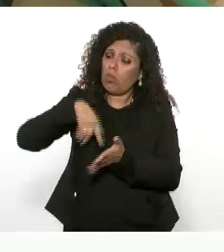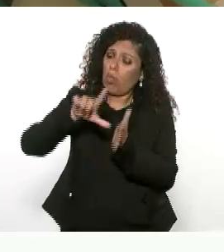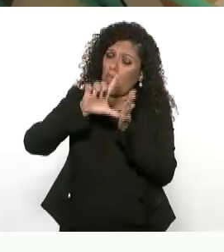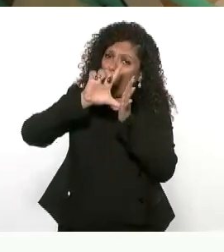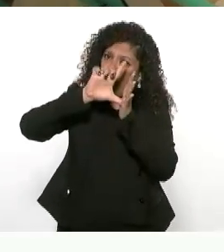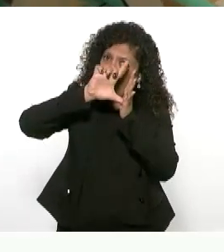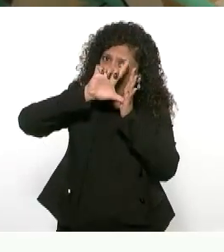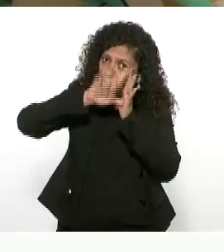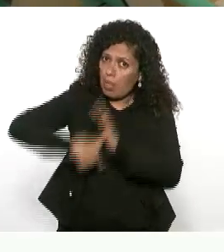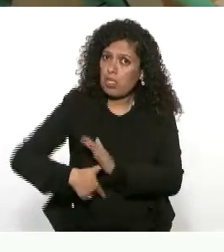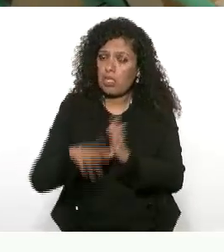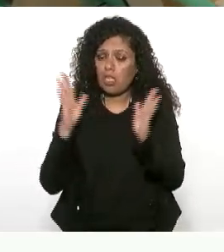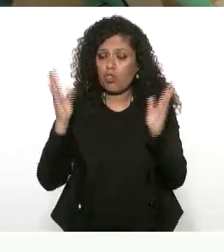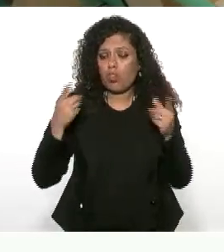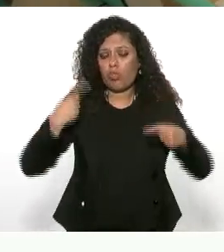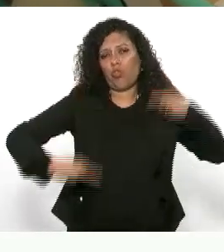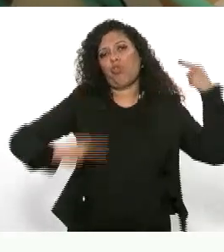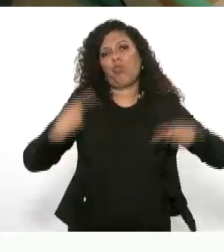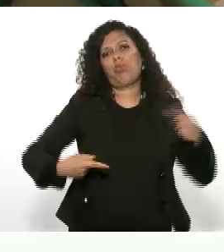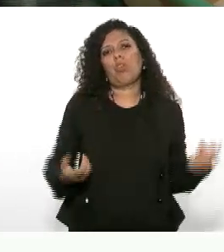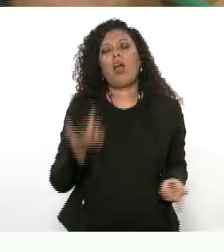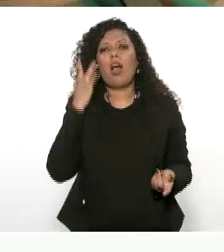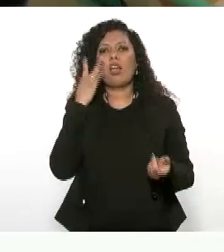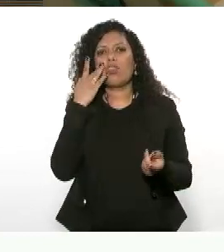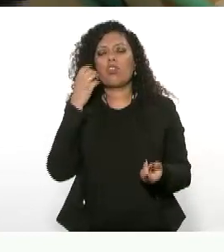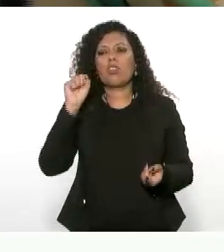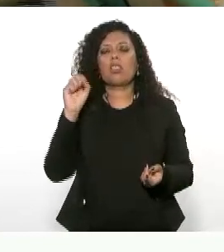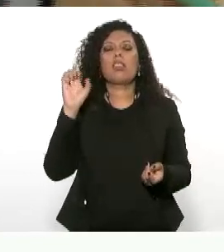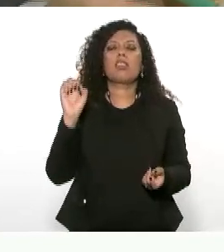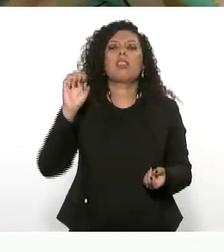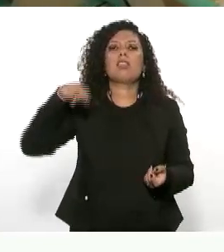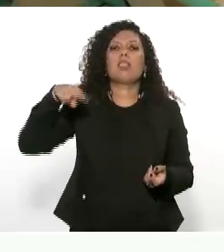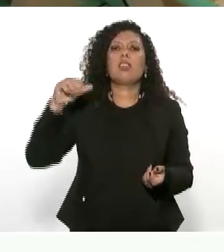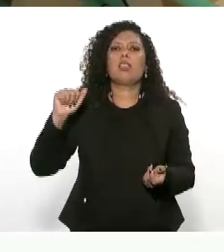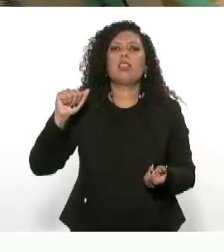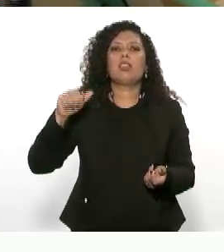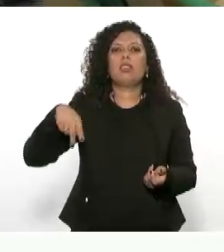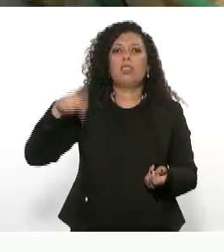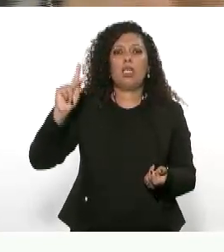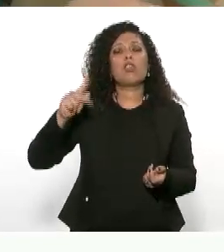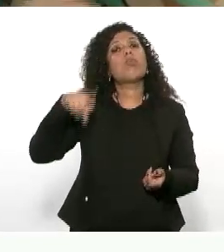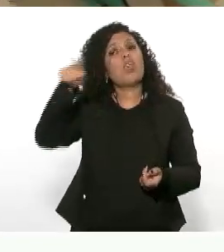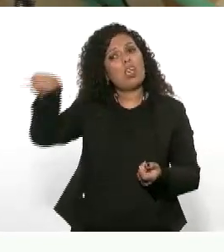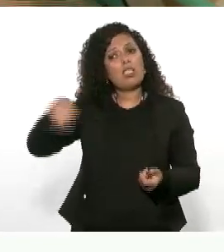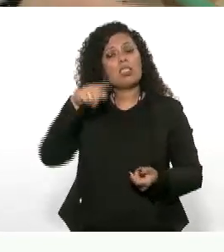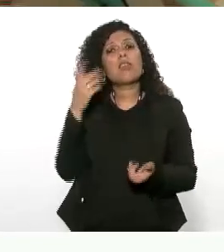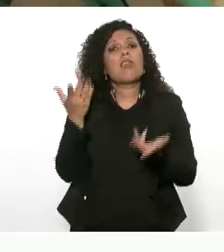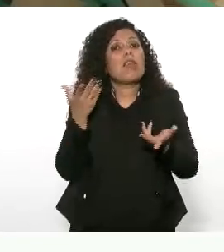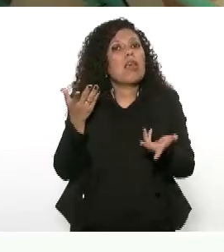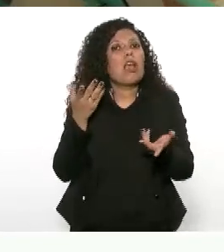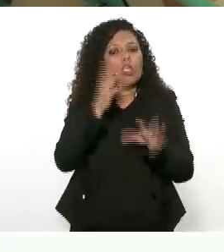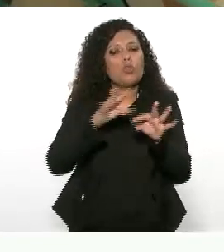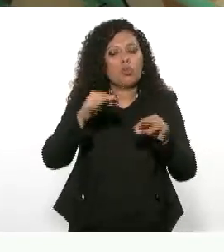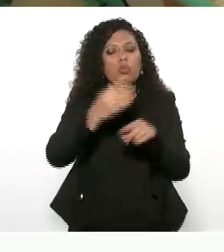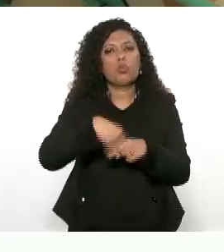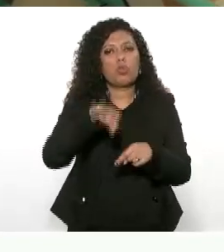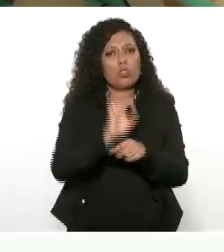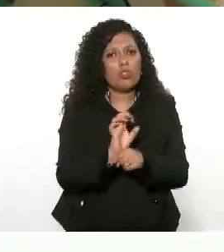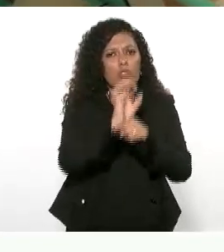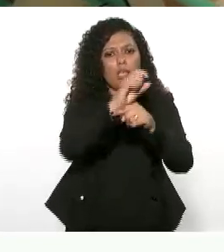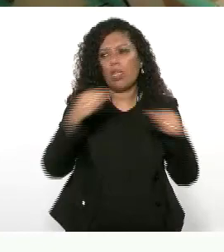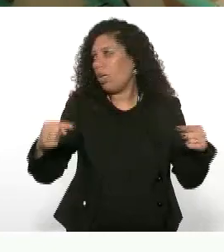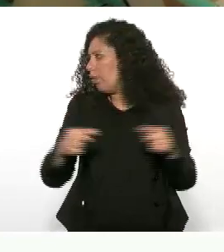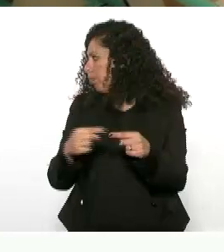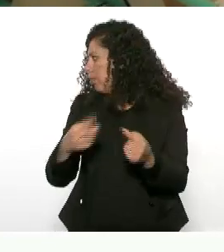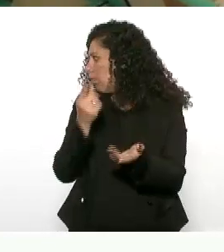essa discussão, né? Eu acredito que a Senasp também tem interesse para que isso também se desenvolva em todos os estados, sobretudo no Rio de Janeiro.